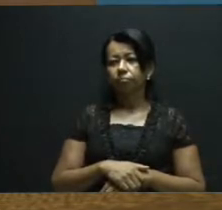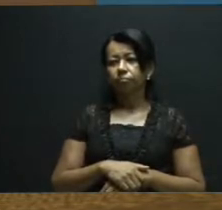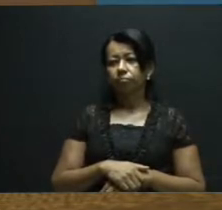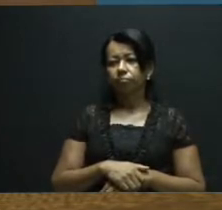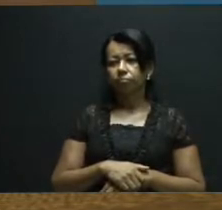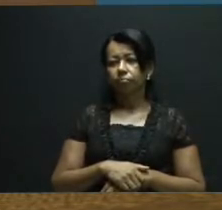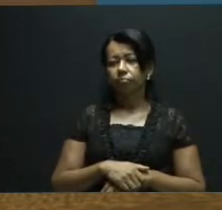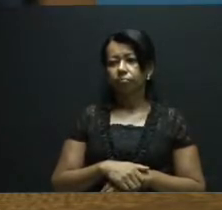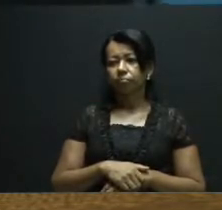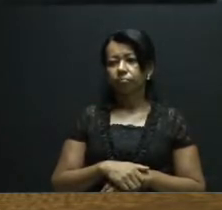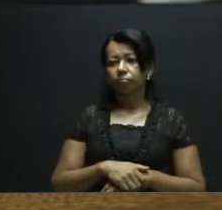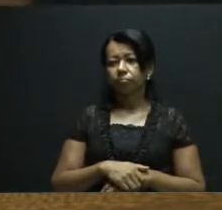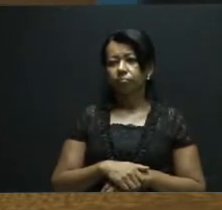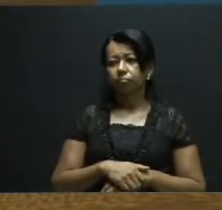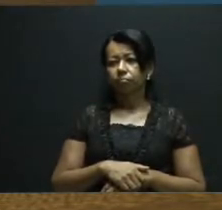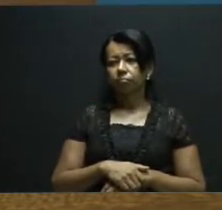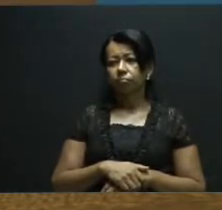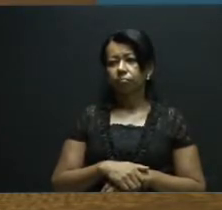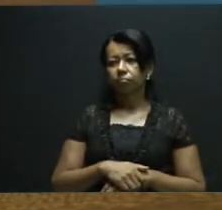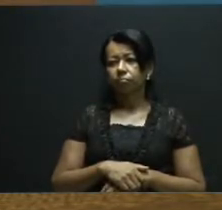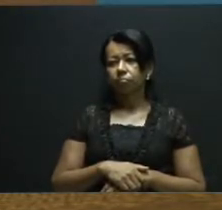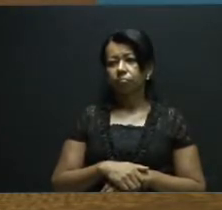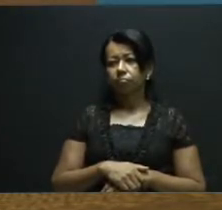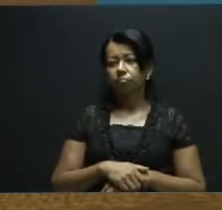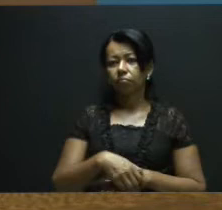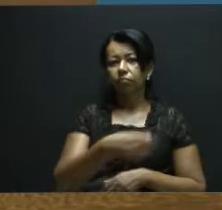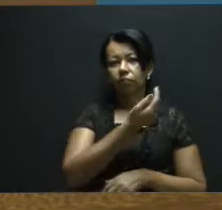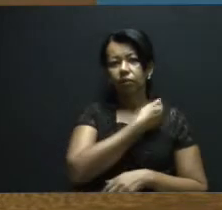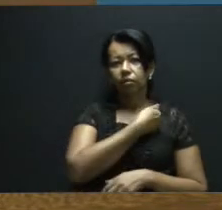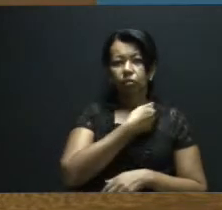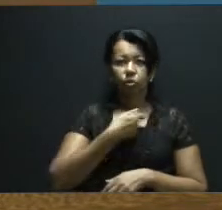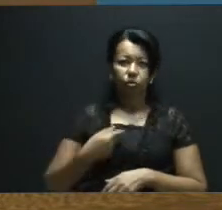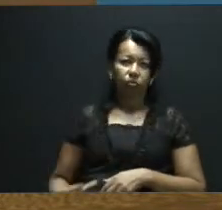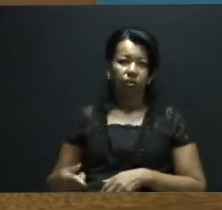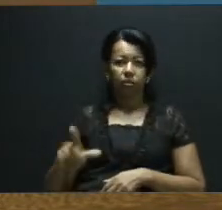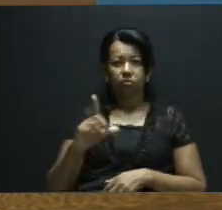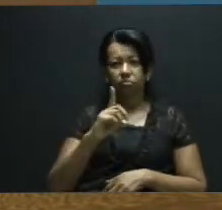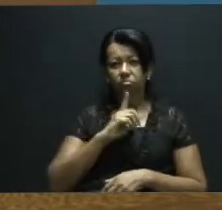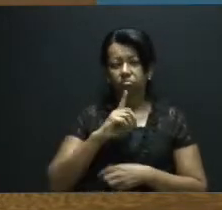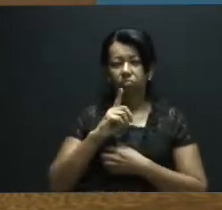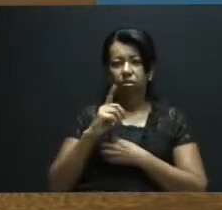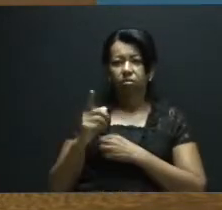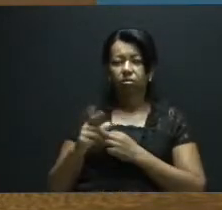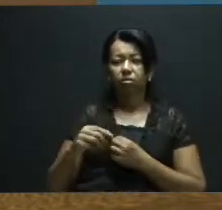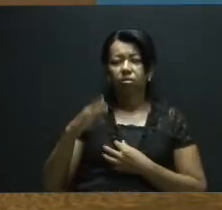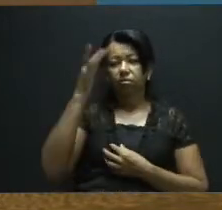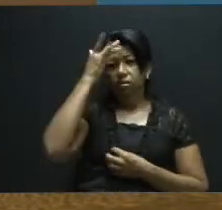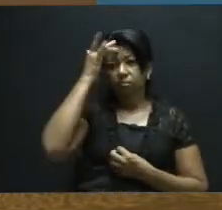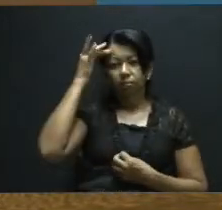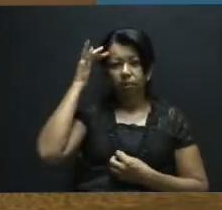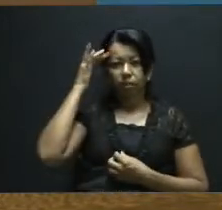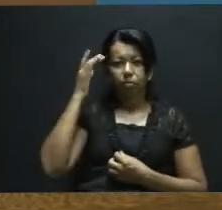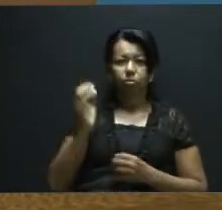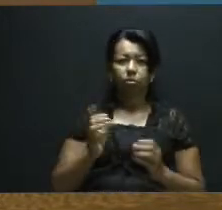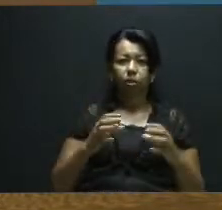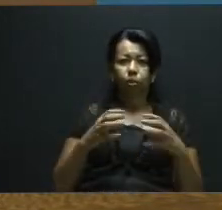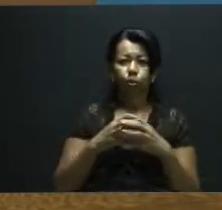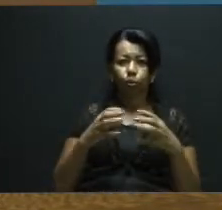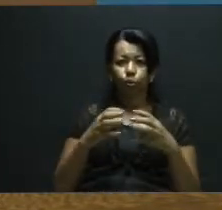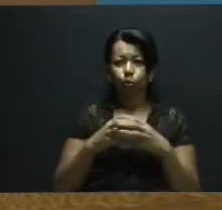ressaltar infelizmente esse governo tem augusto tem algumas pessoas alguns grupos